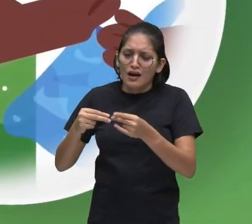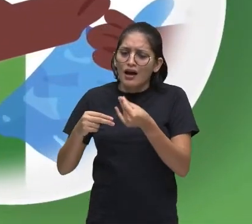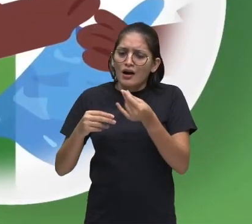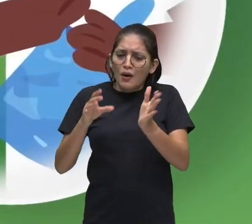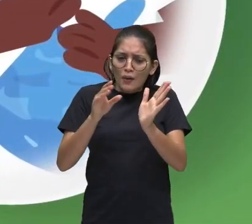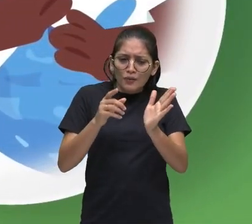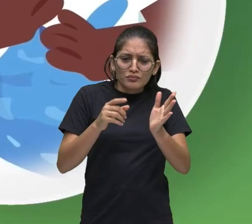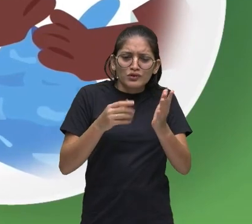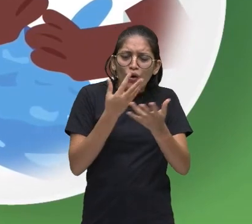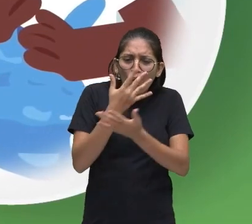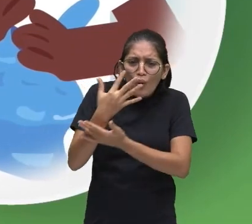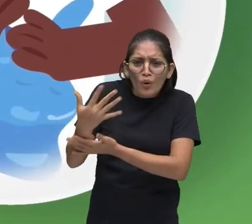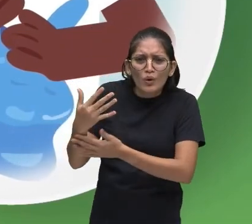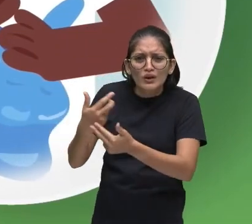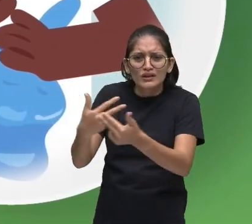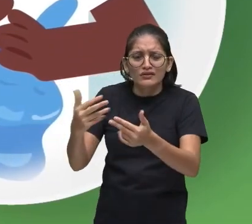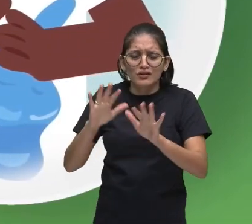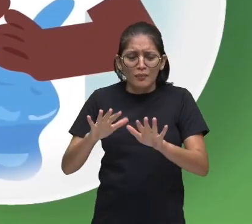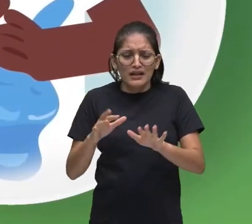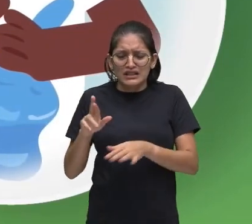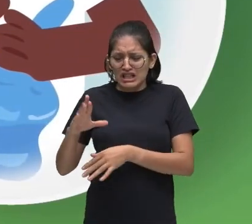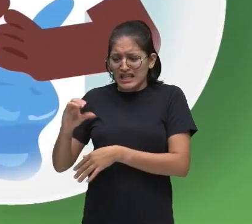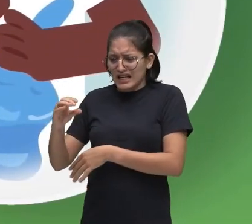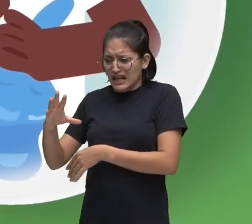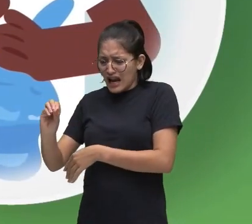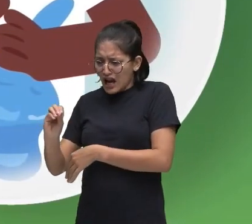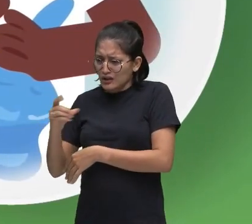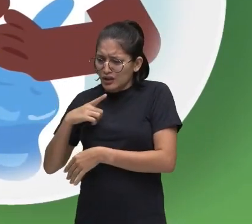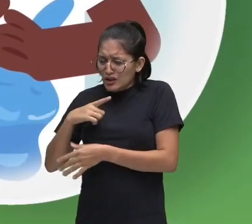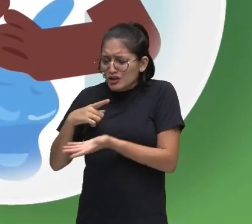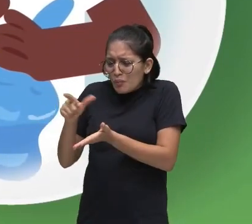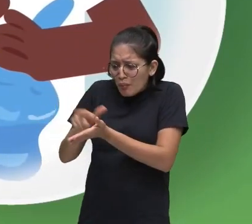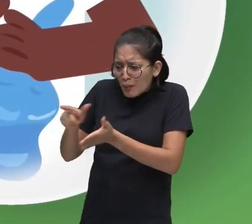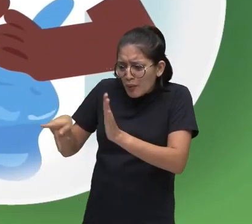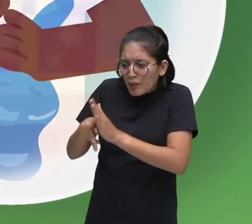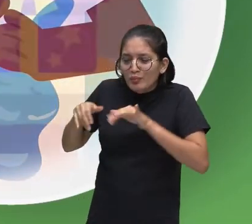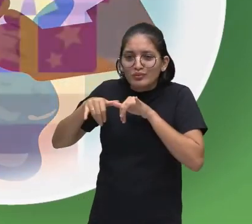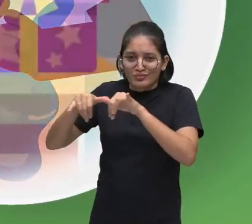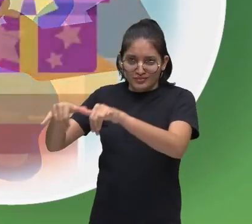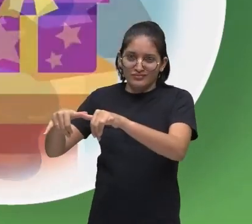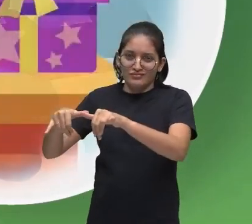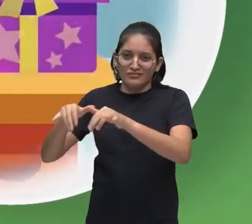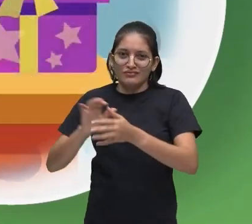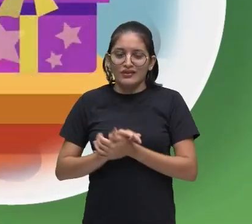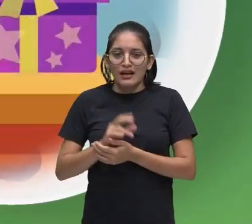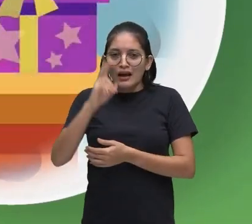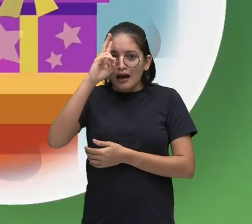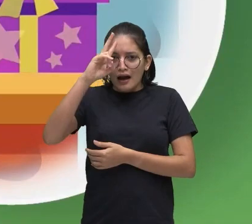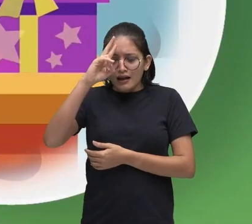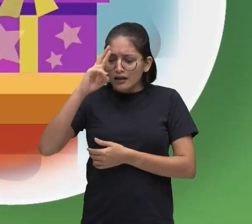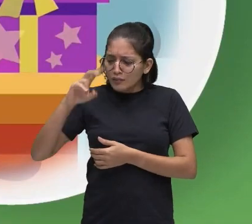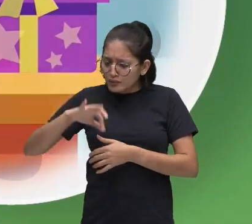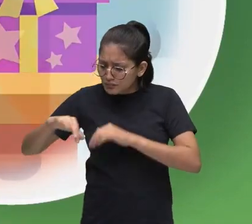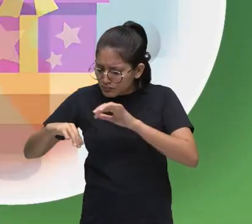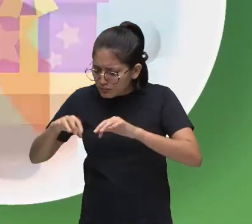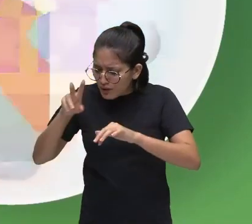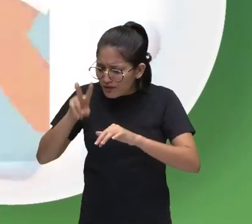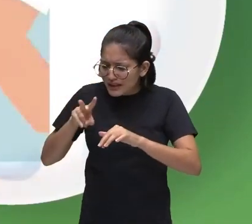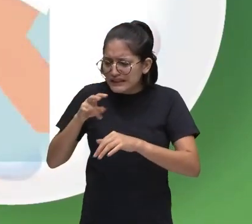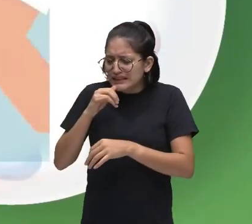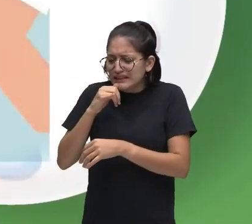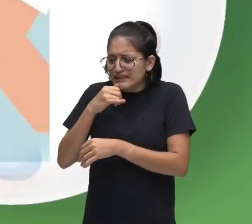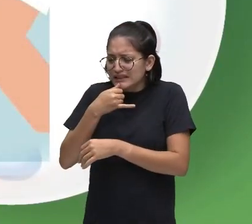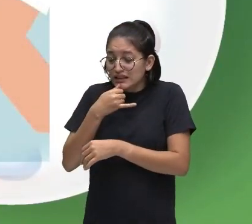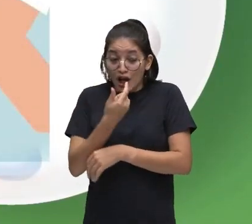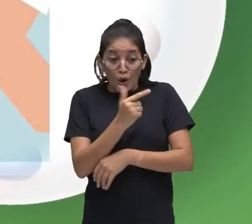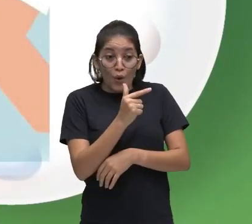coloridos, exceto o do Ricardo, que estava enrolado num papel de supermercado. Lembrou-se que abriu o pacote com tristeza, enquanto